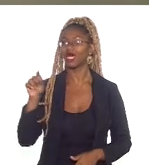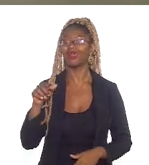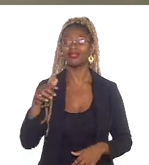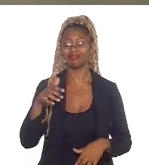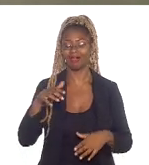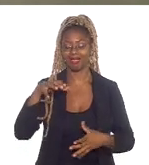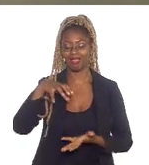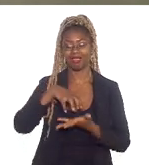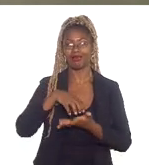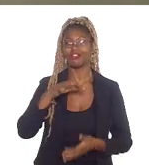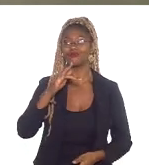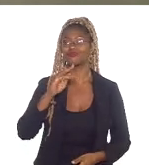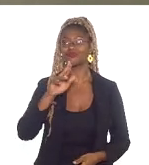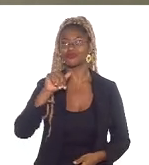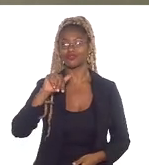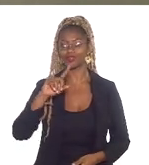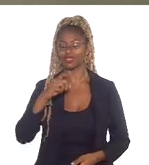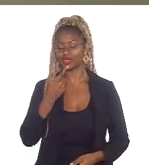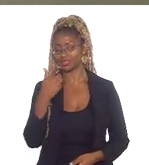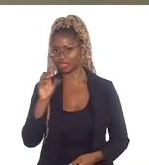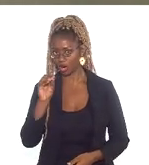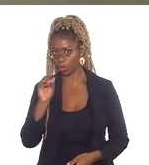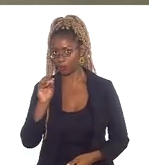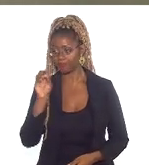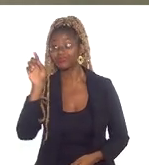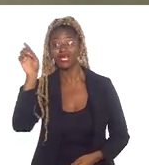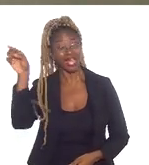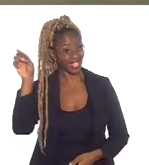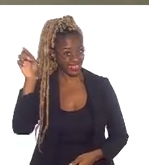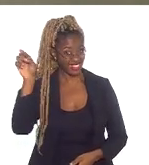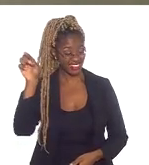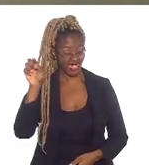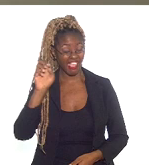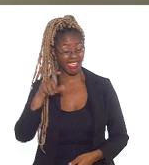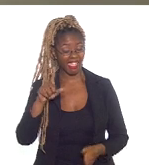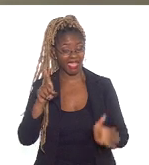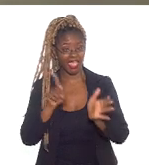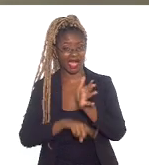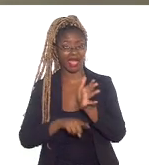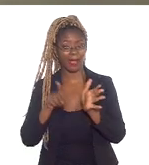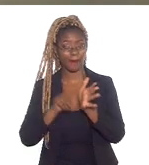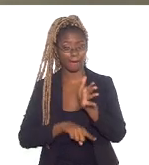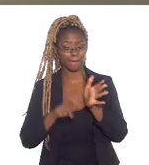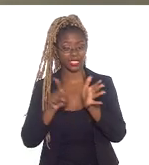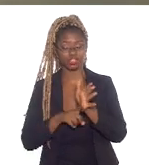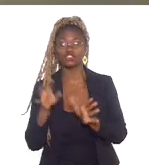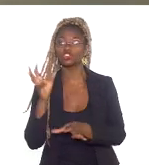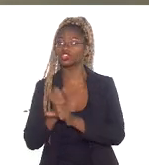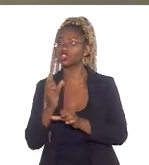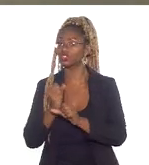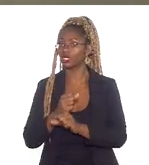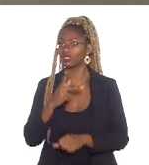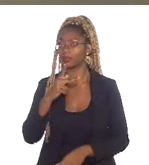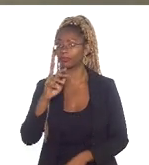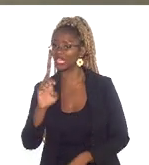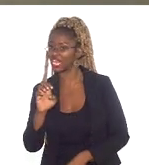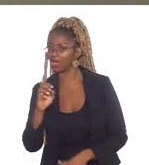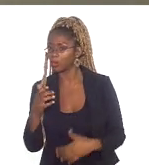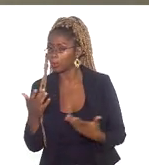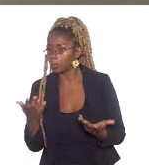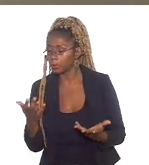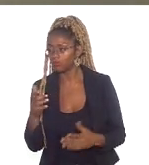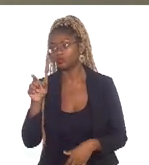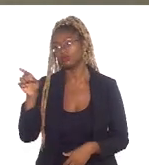seria abatido do cálculo da terra.